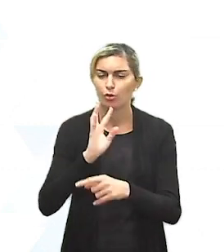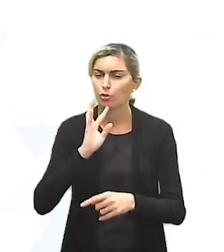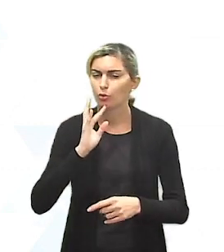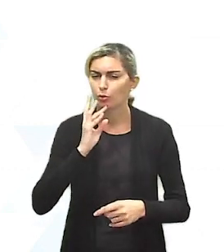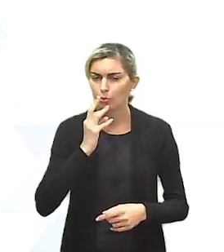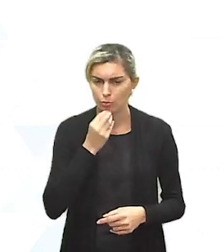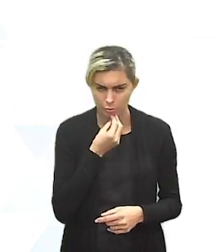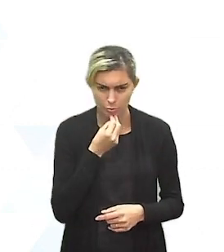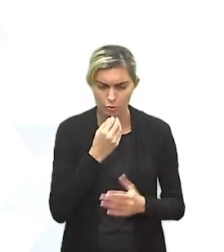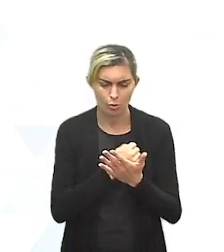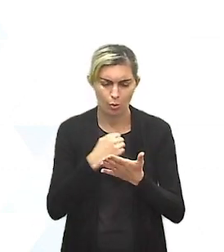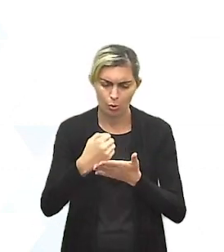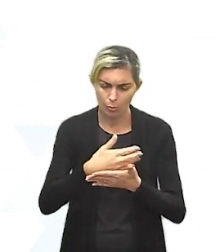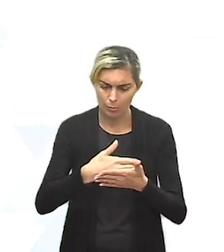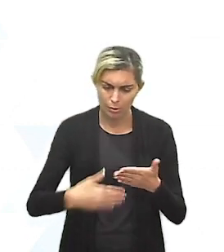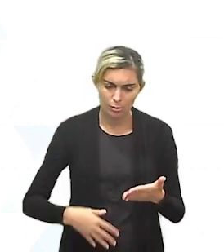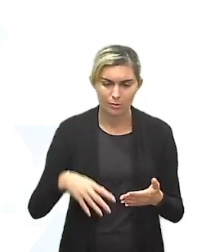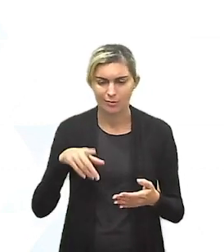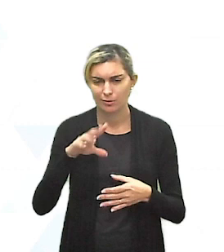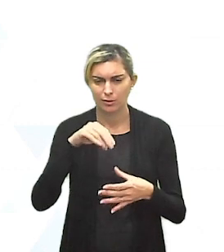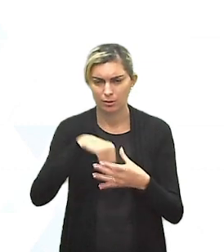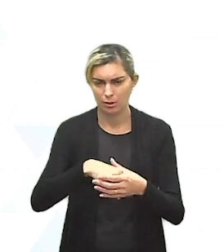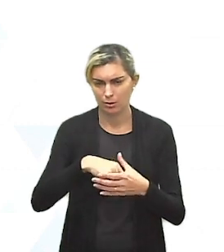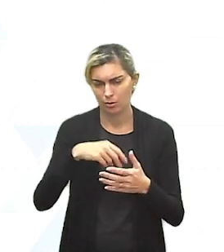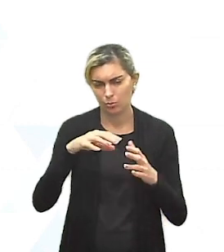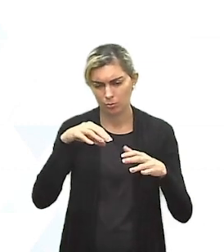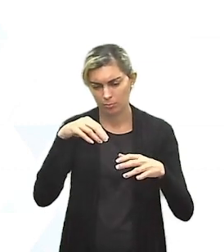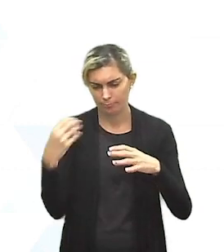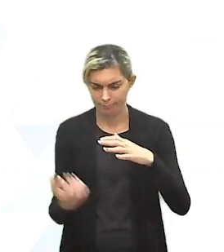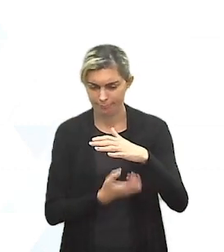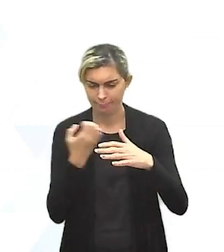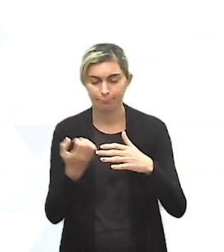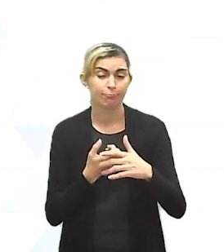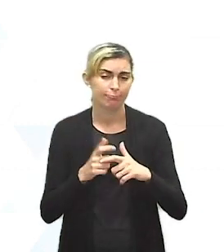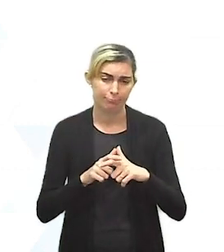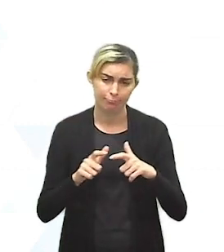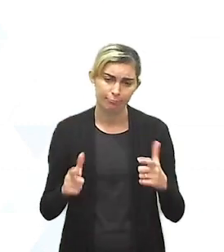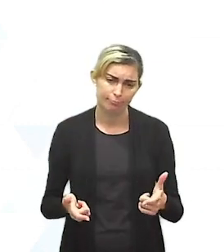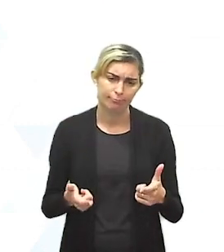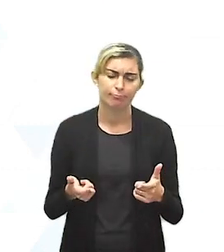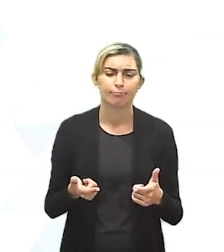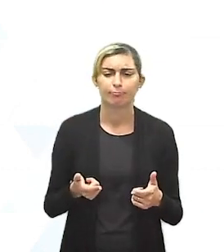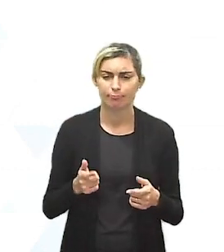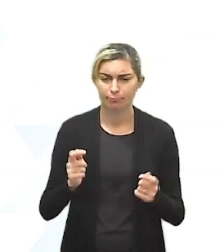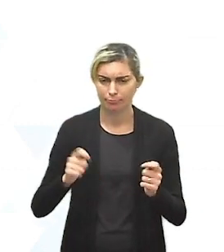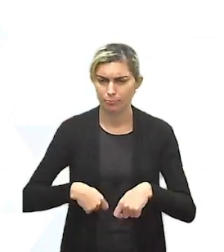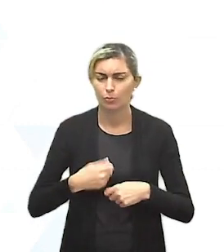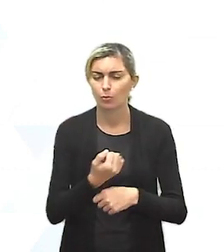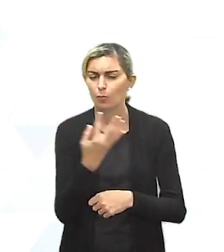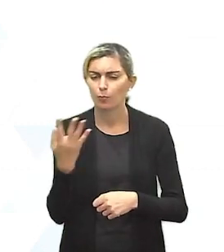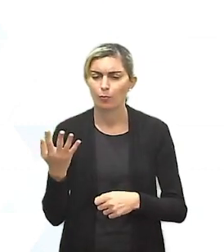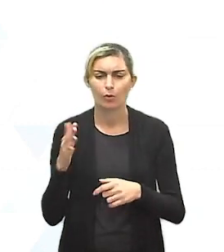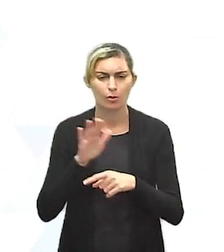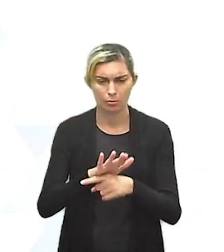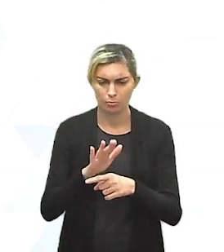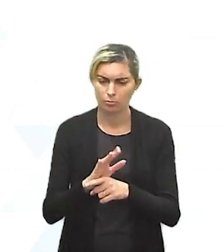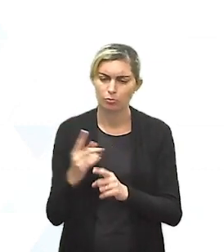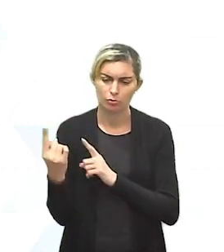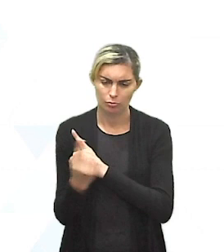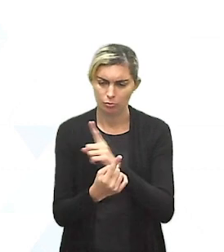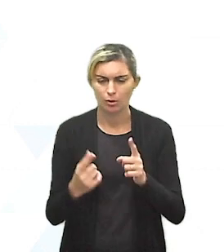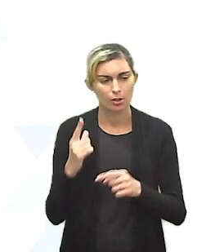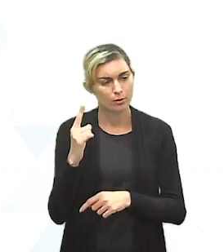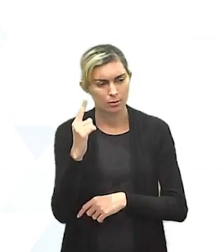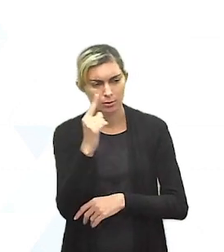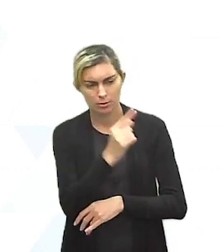para documentar esse conhecimento dentro da organização o máximo possível, para que quando o colaborador saia da